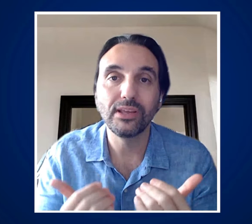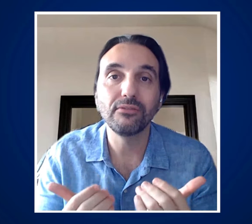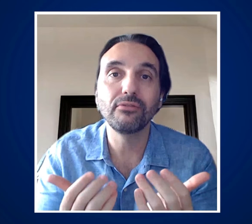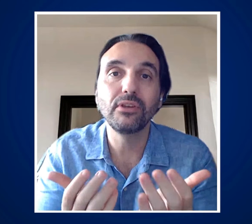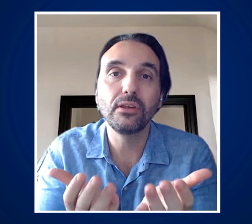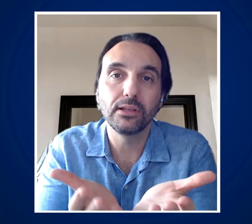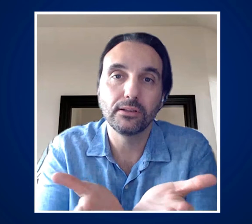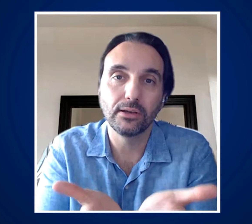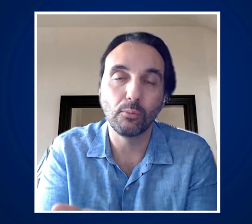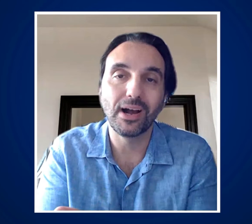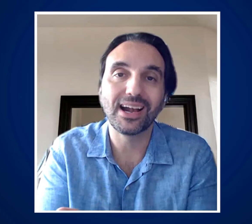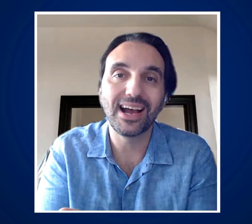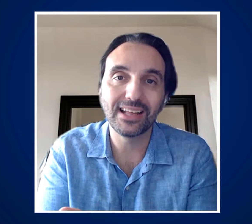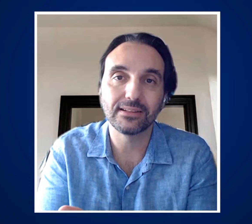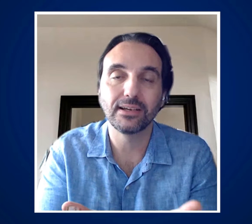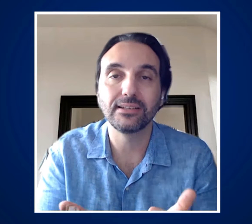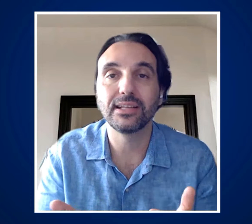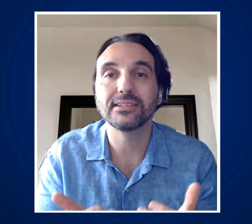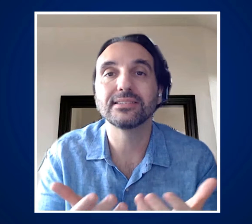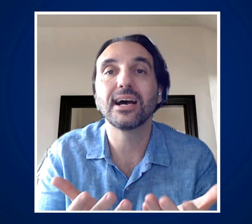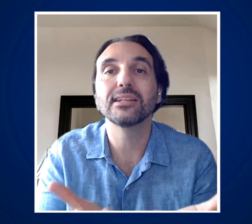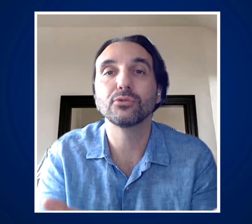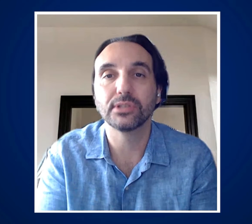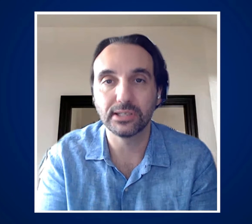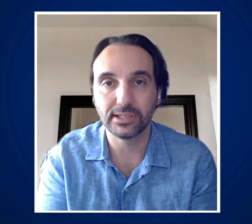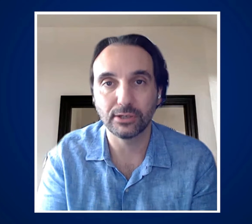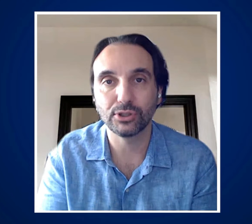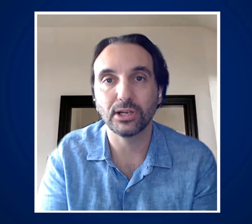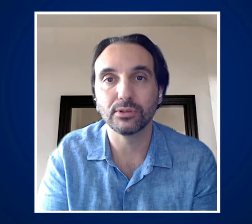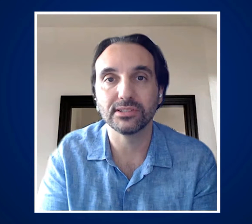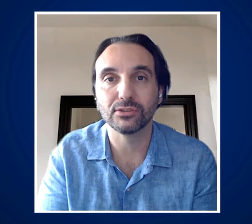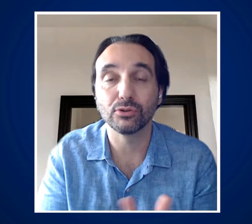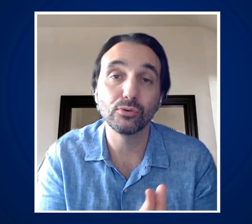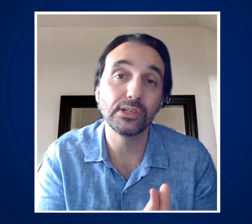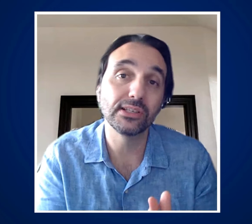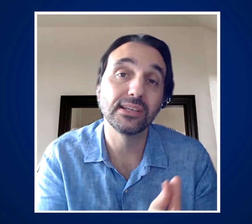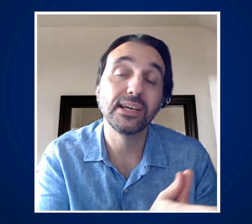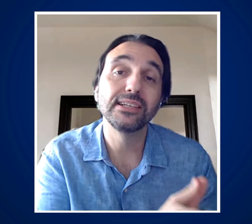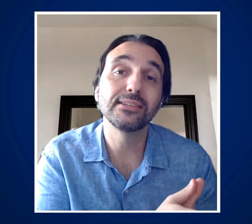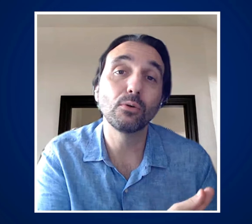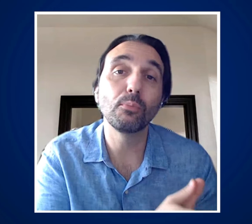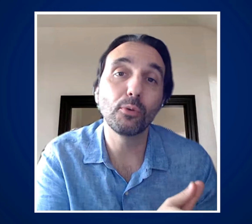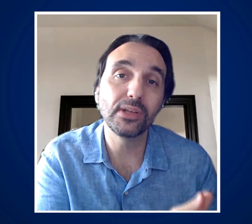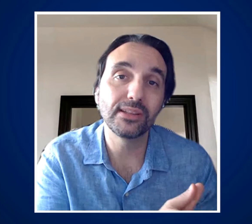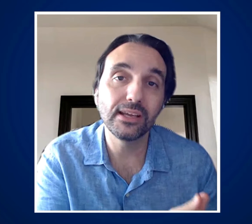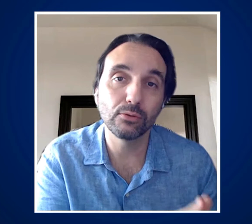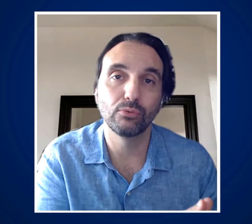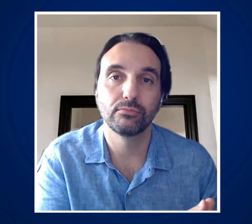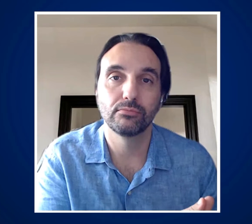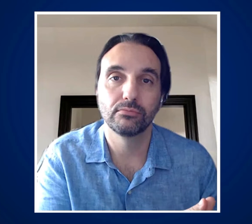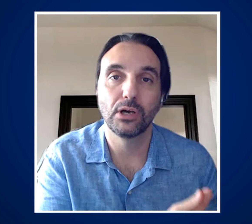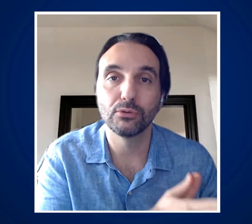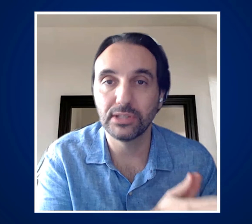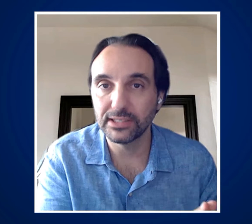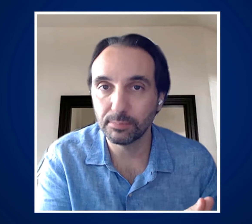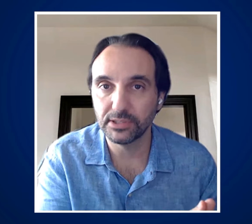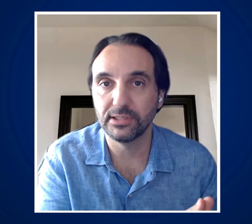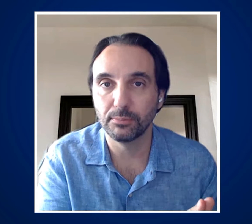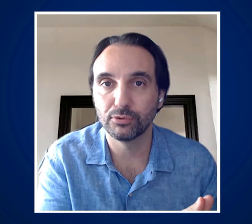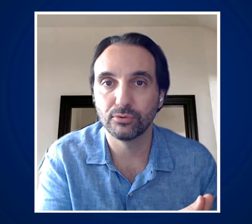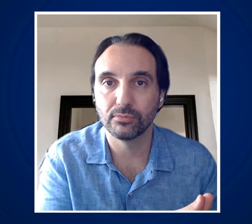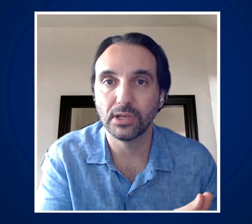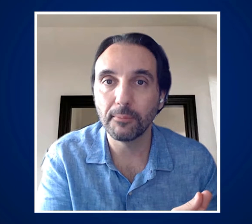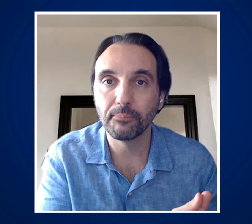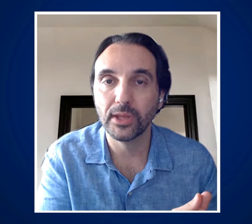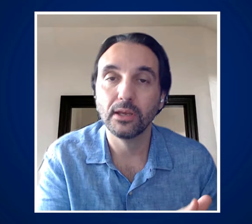CEO, envia, então, uma carta endereçada ao secretário-geral das Nações Unidas se comprometendo aos 10